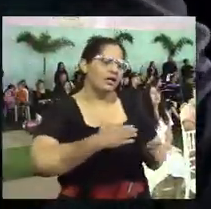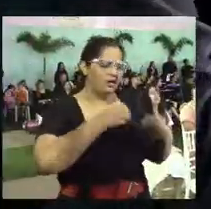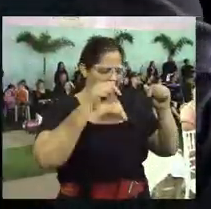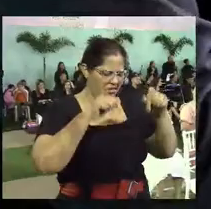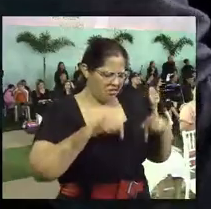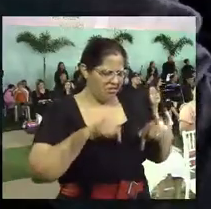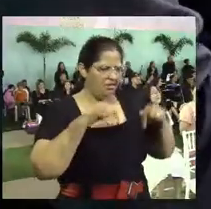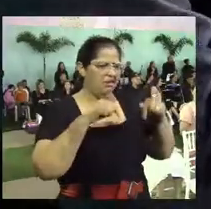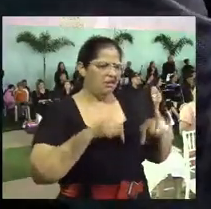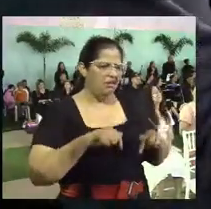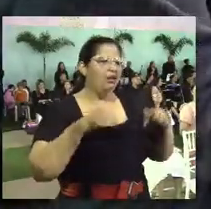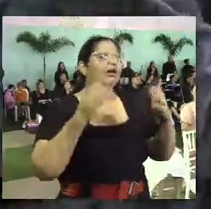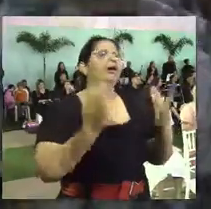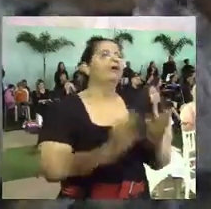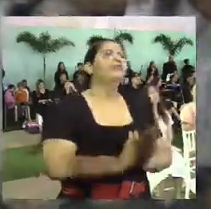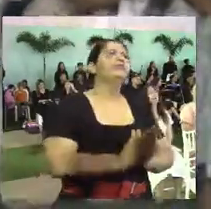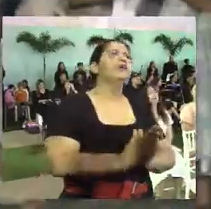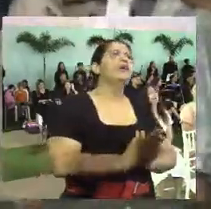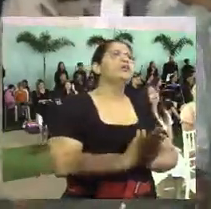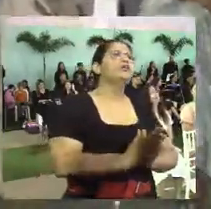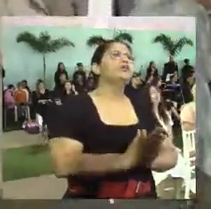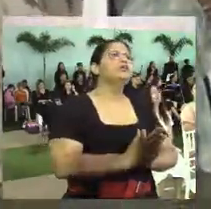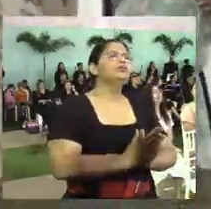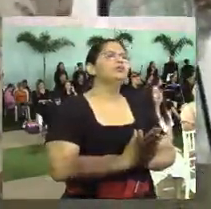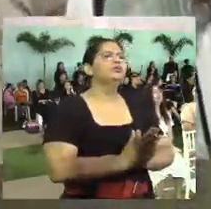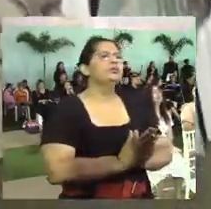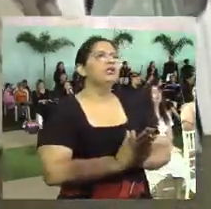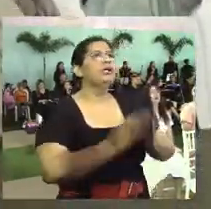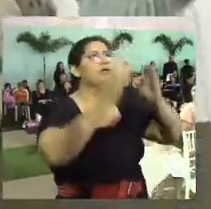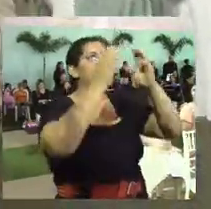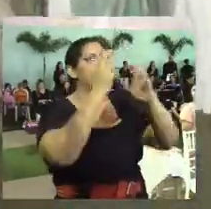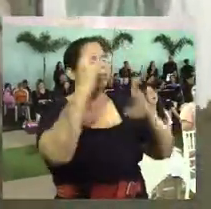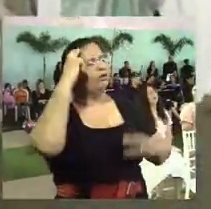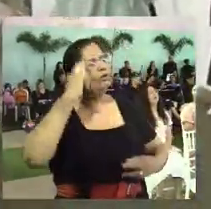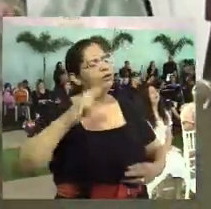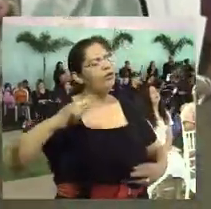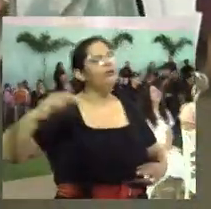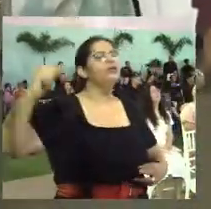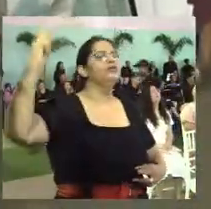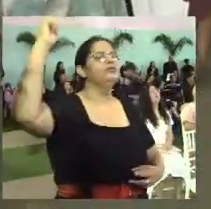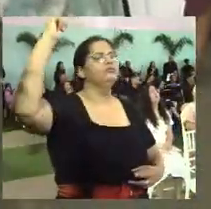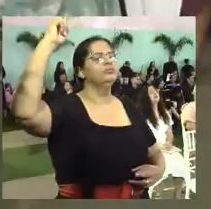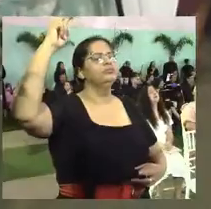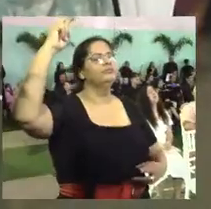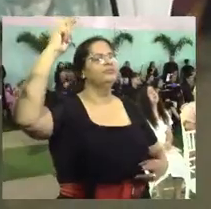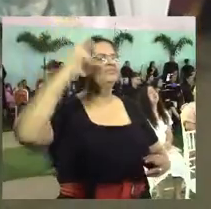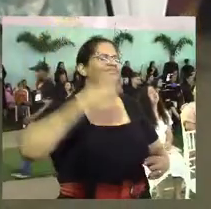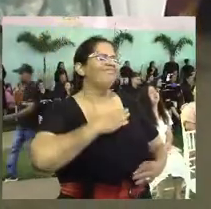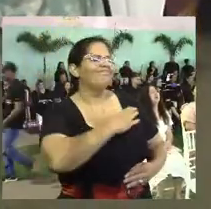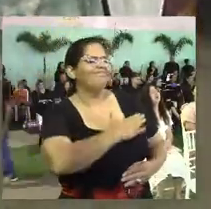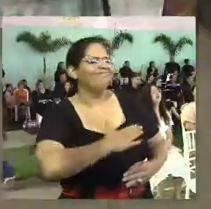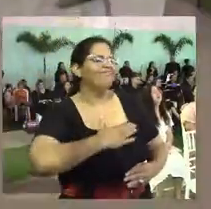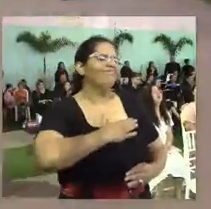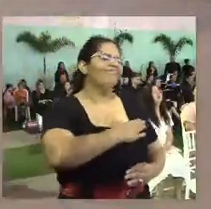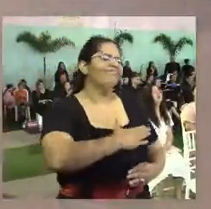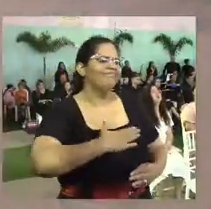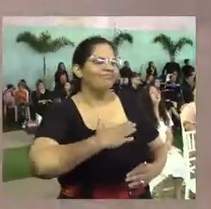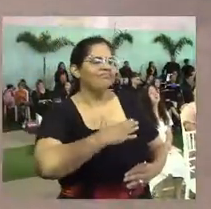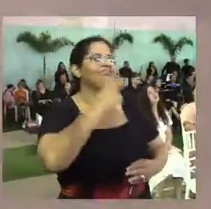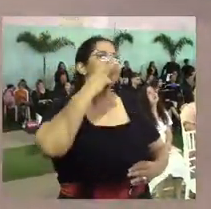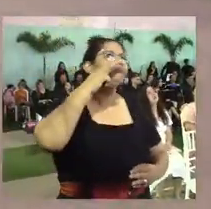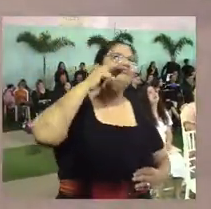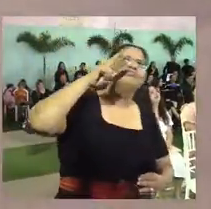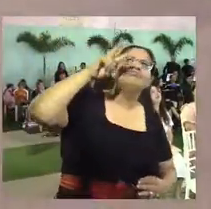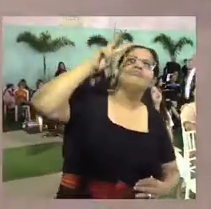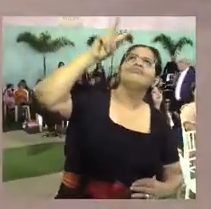estar nos atos do senhor meu prazer é